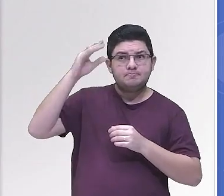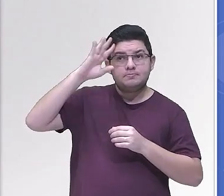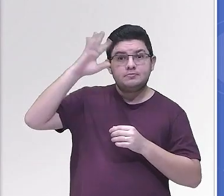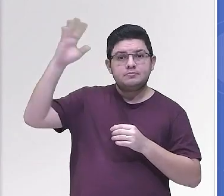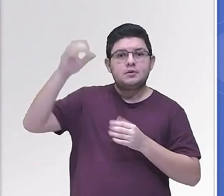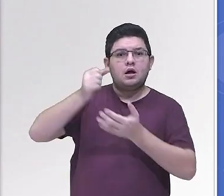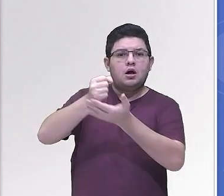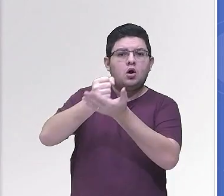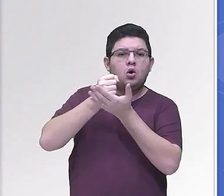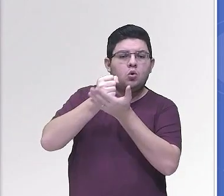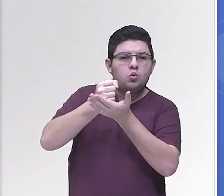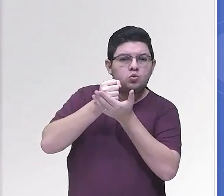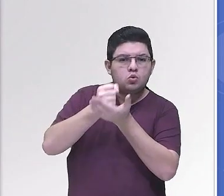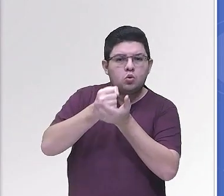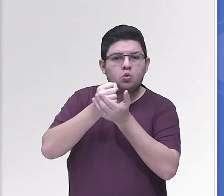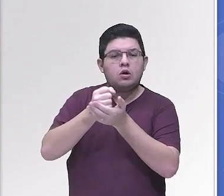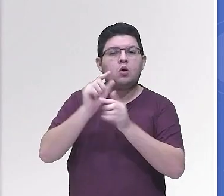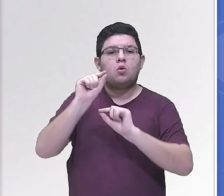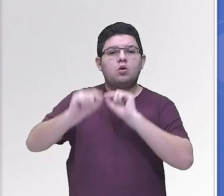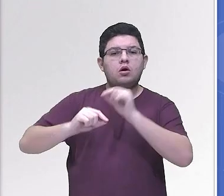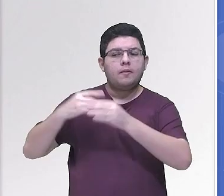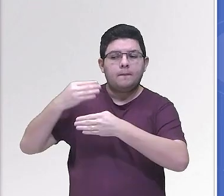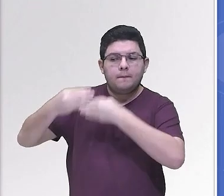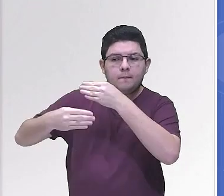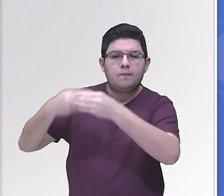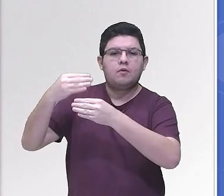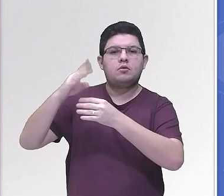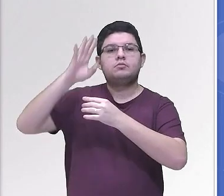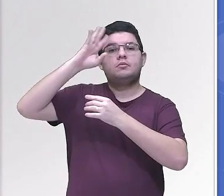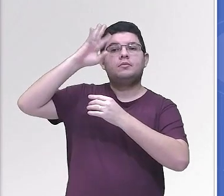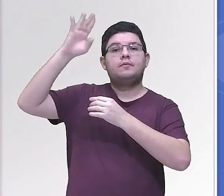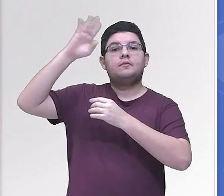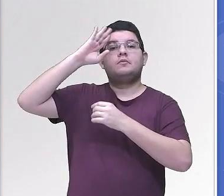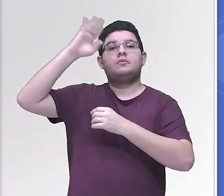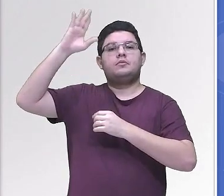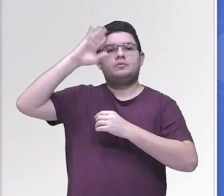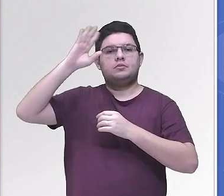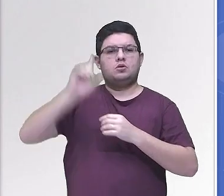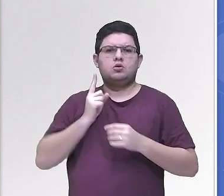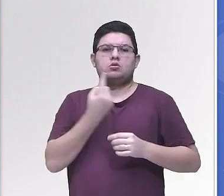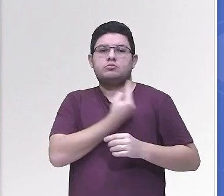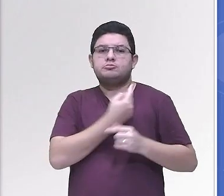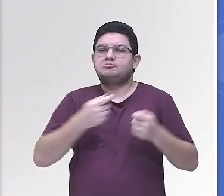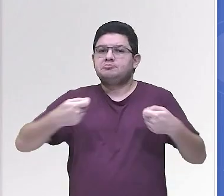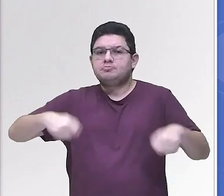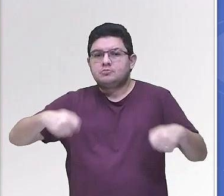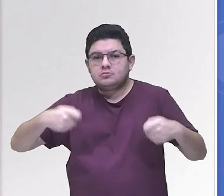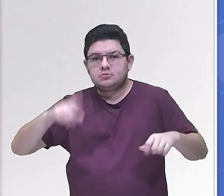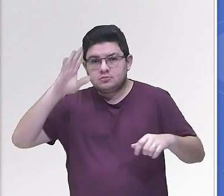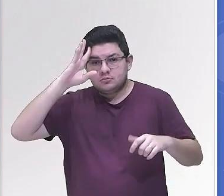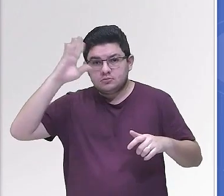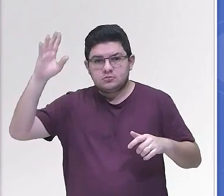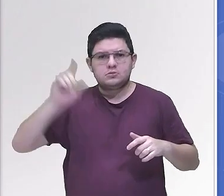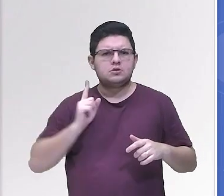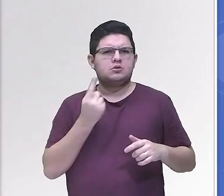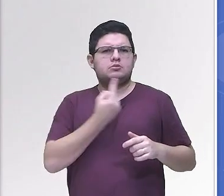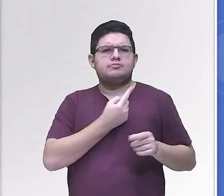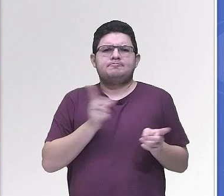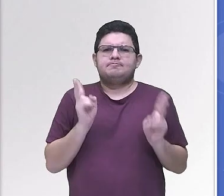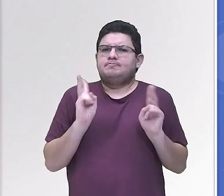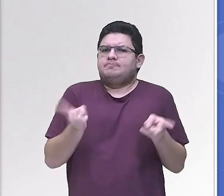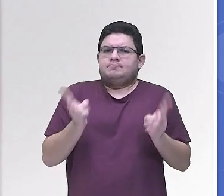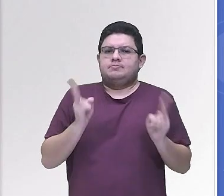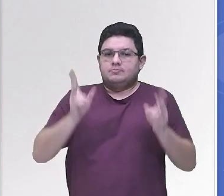processo interessante do filosofar, que é o pensar. A gente tem que pensar. Nós pensamos sempre, não é verdade? E quando